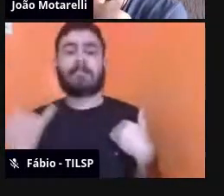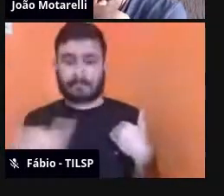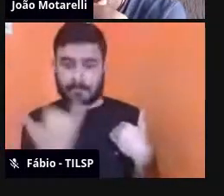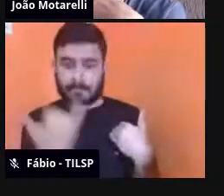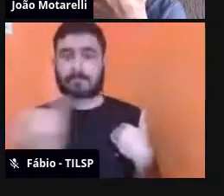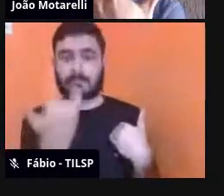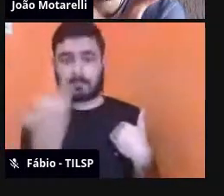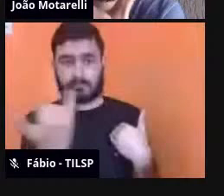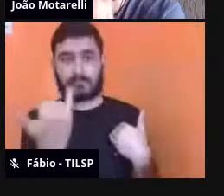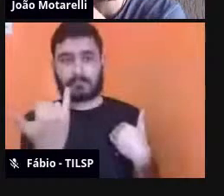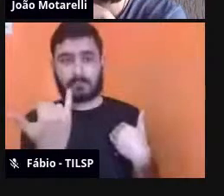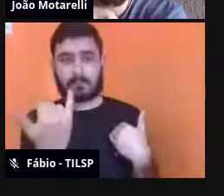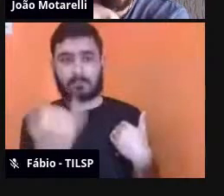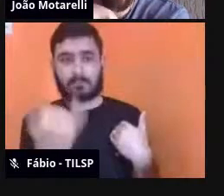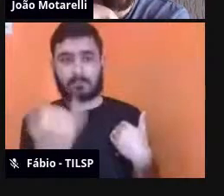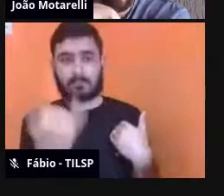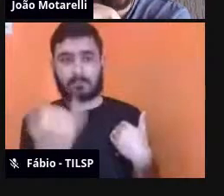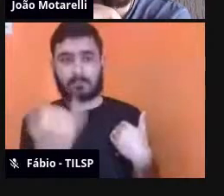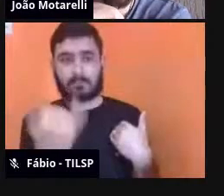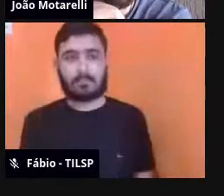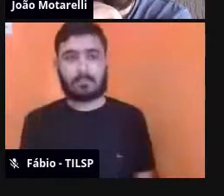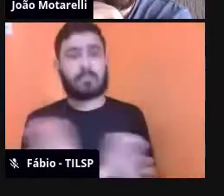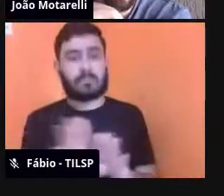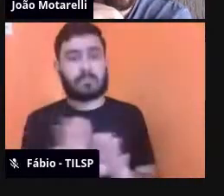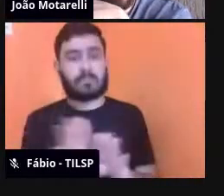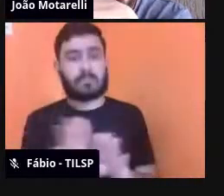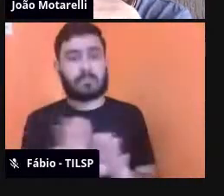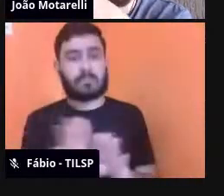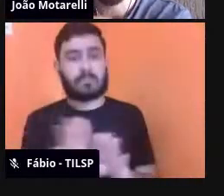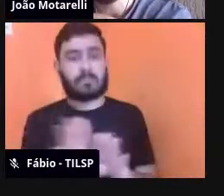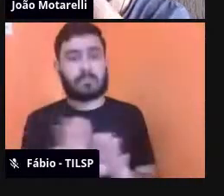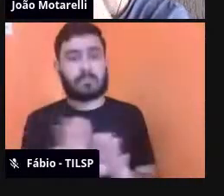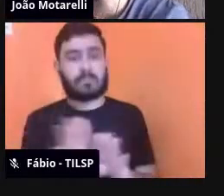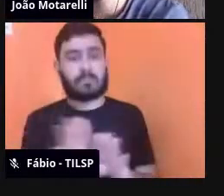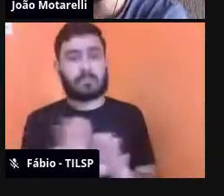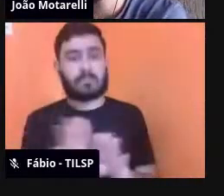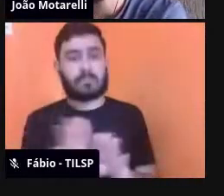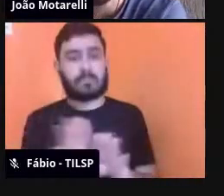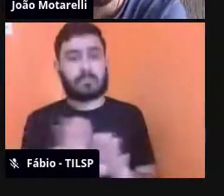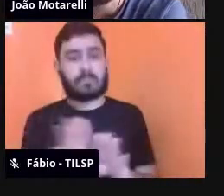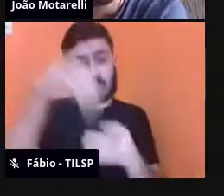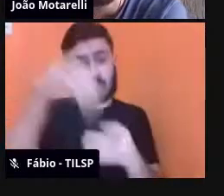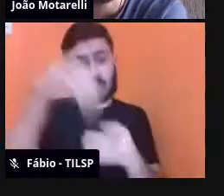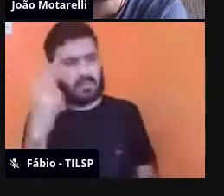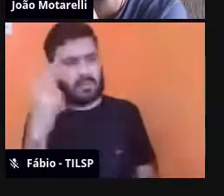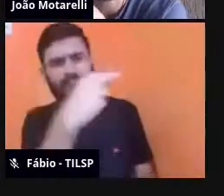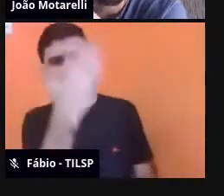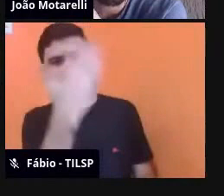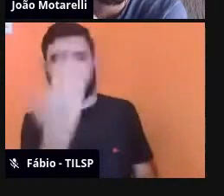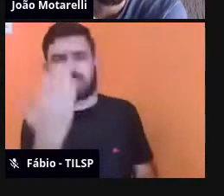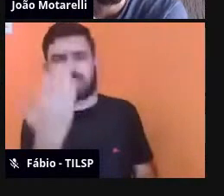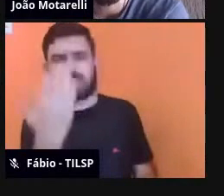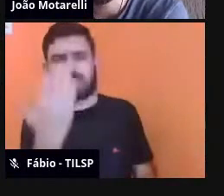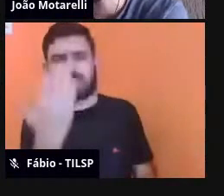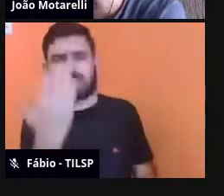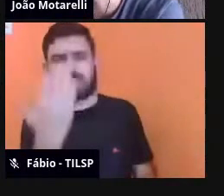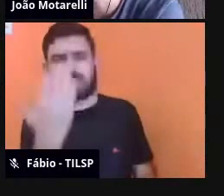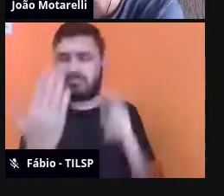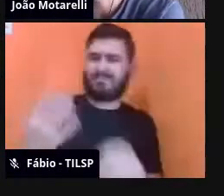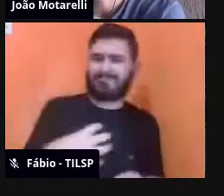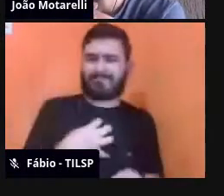fatores, né, a insatisfação corporal é um dos principais gatilhos para que os indivíduos queiram, então, buscar